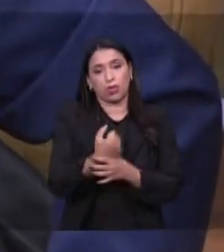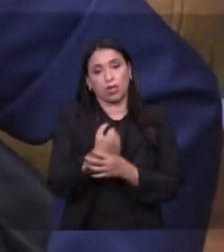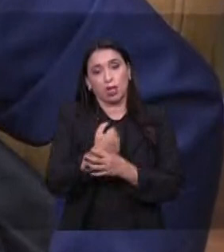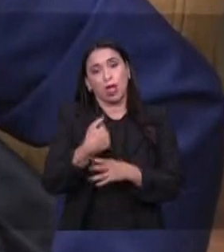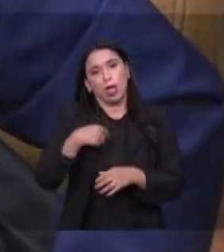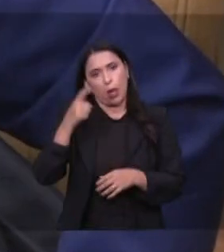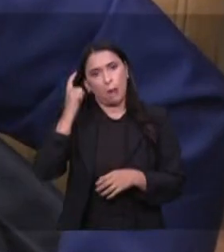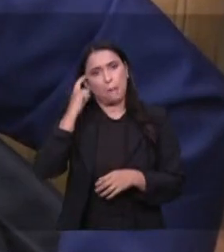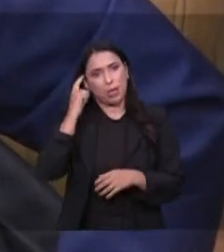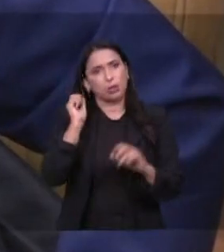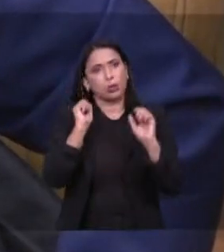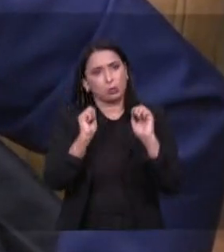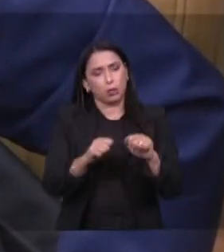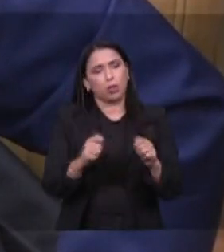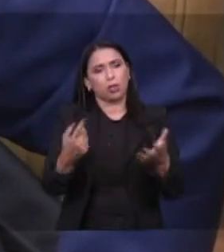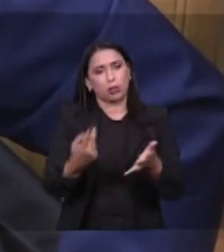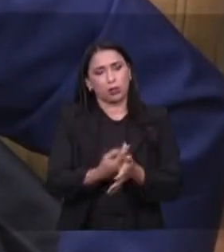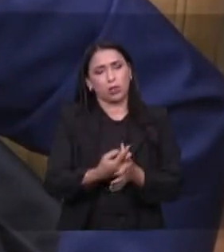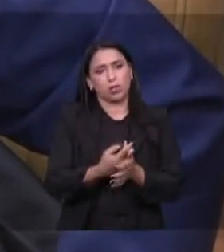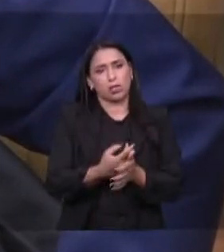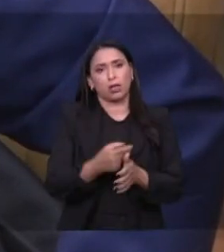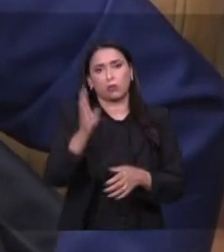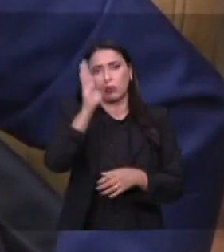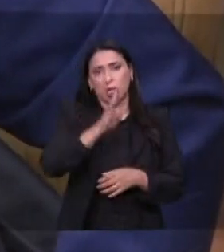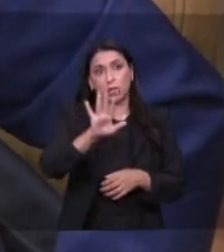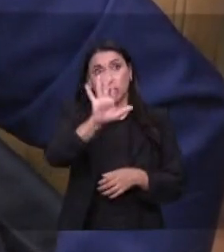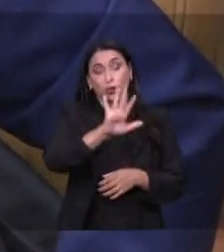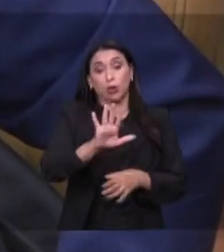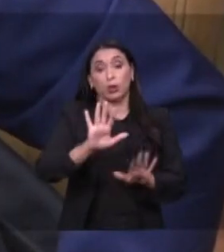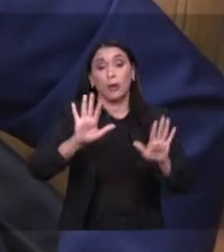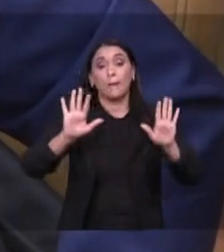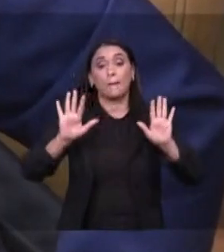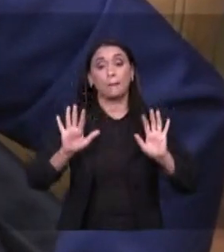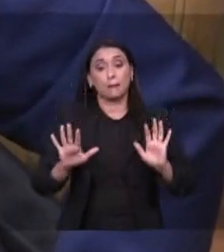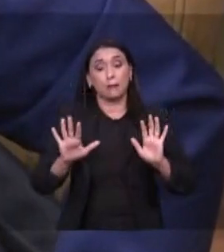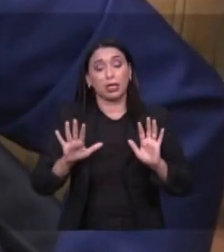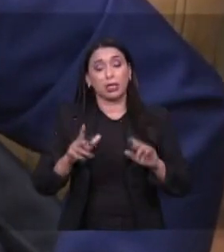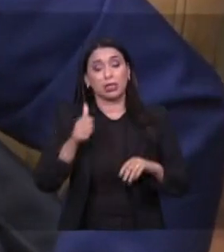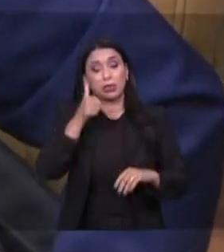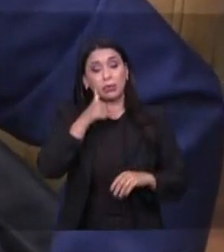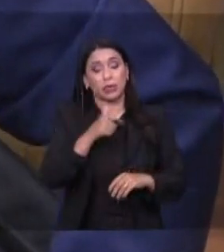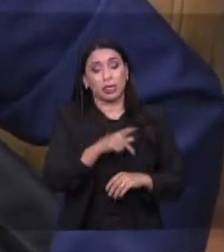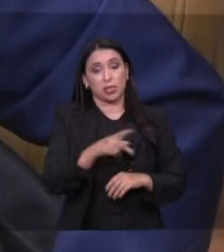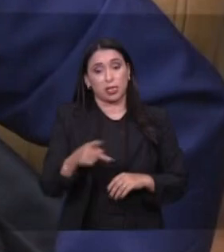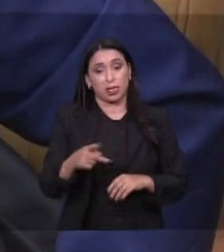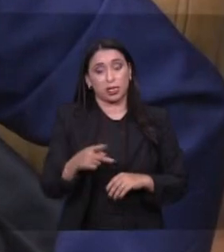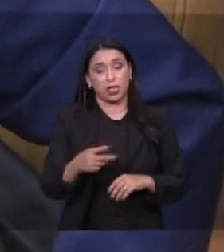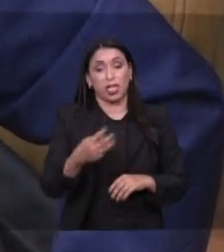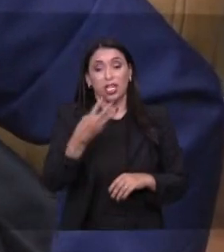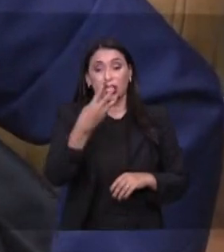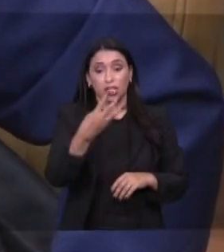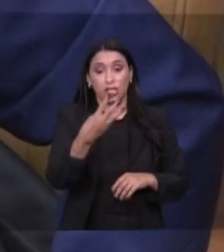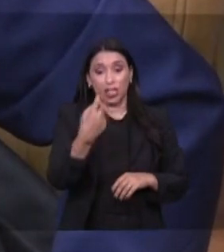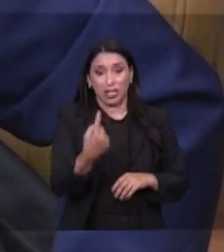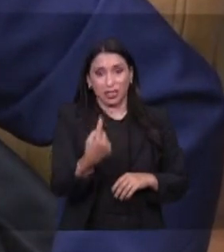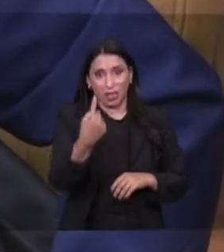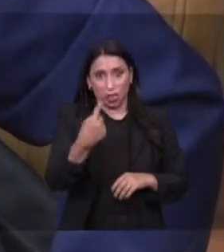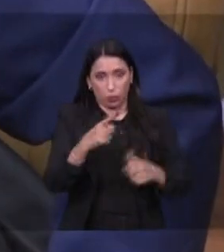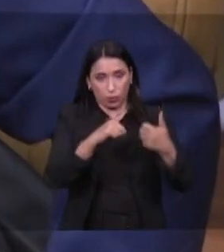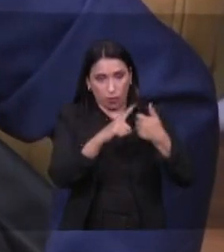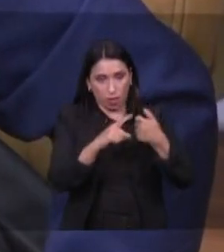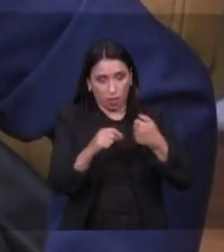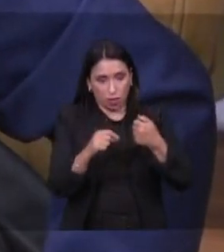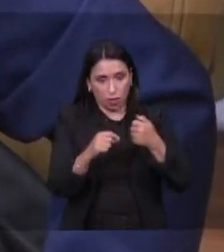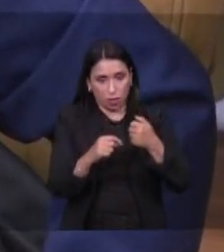em todo o território nacional. Mas eu não posso deixar de registrar, senhora presidente, que de 31 dispositivos impugnados,